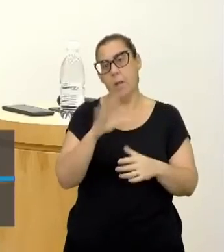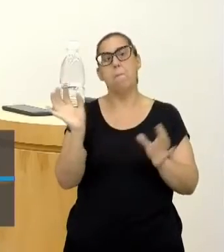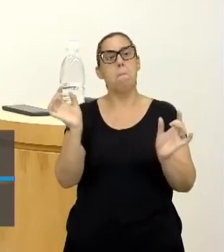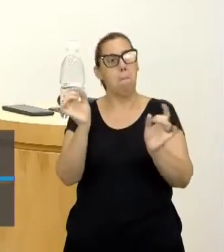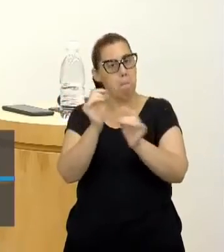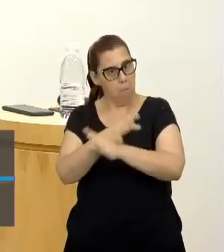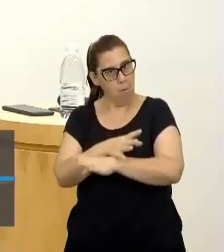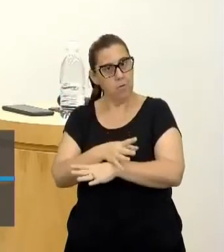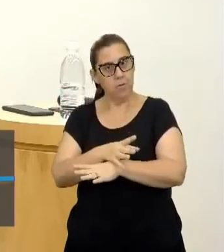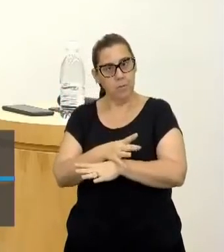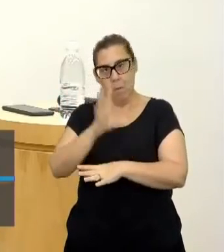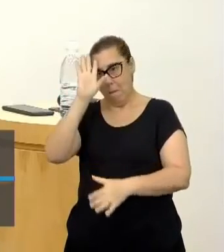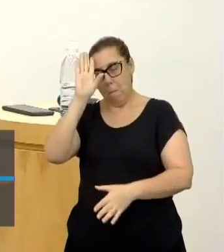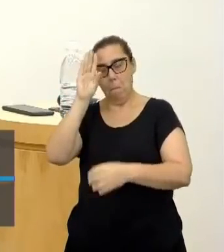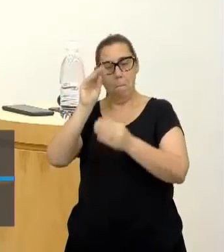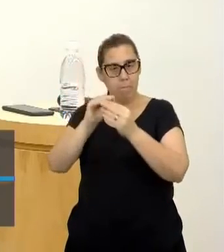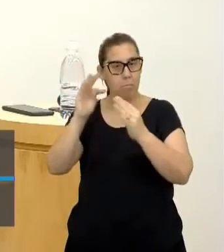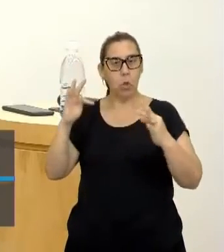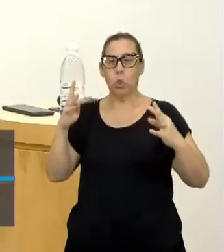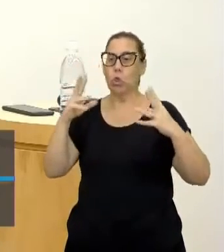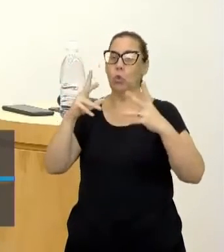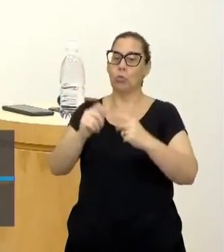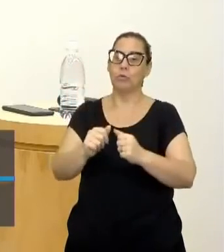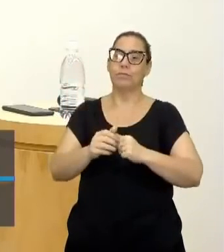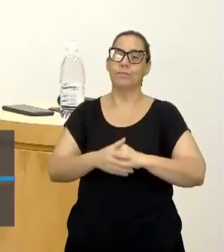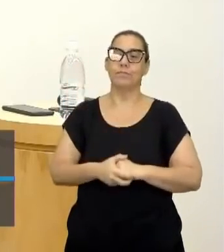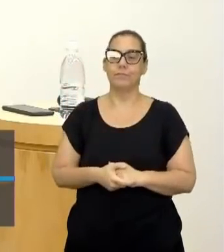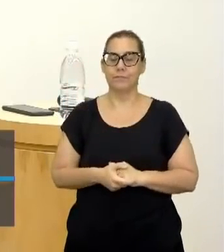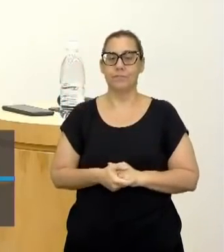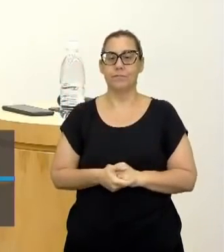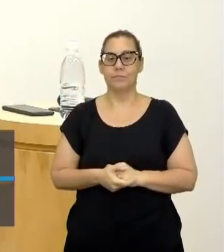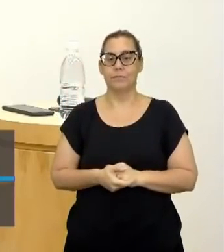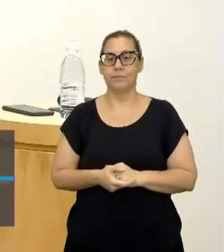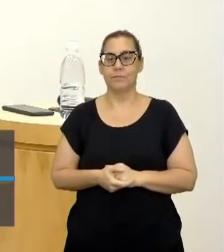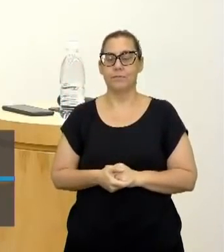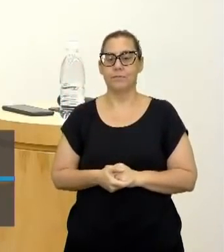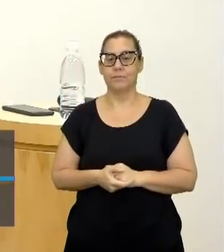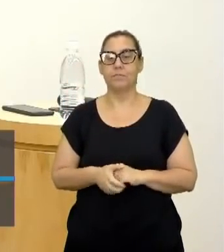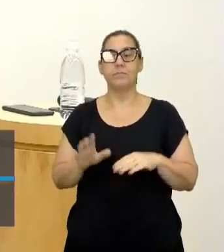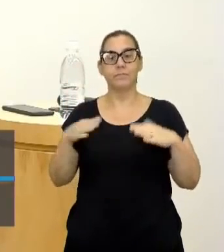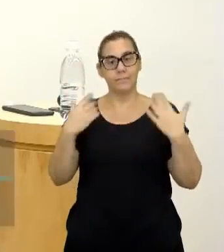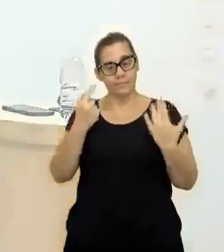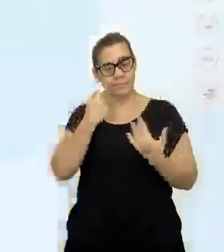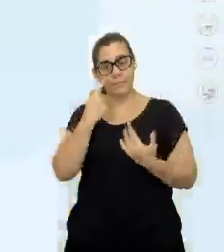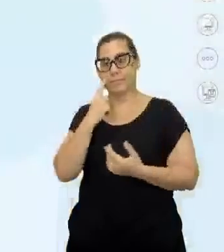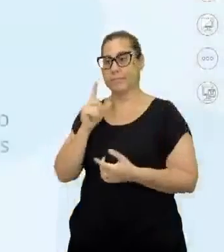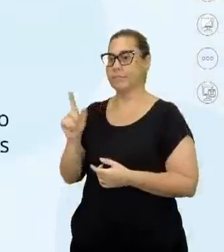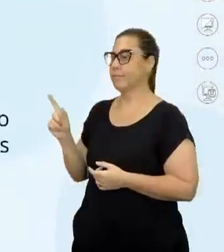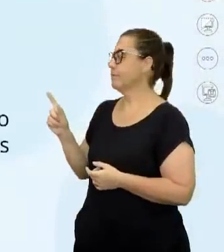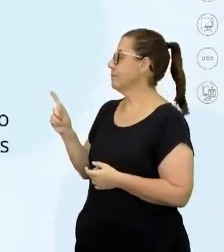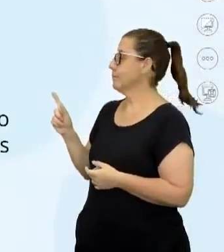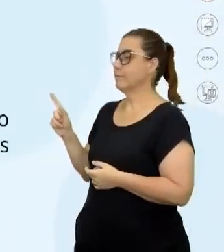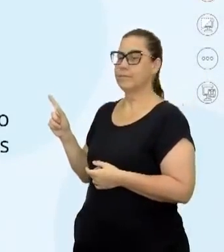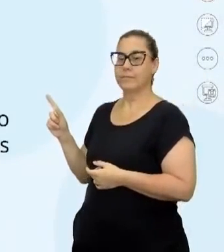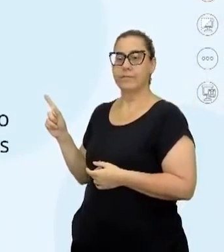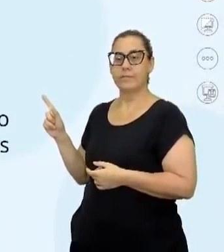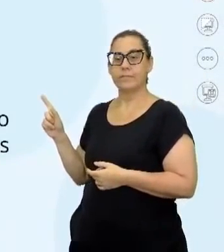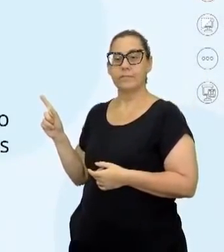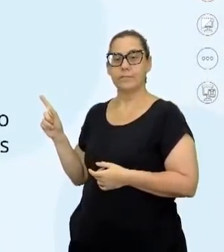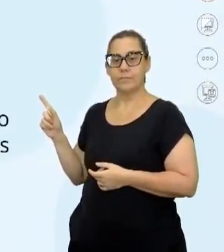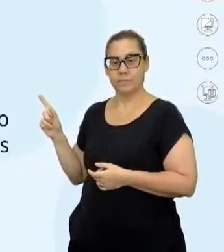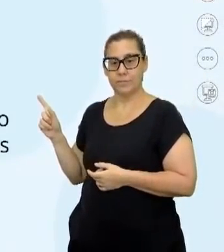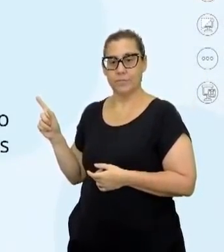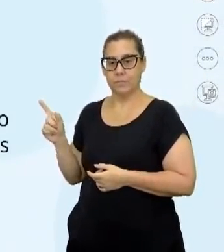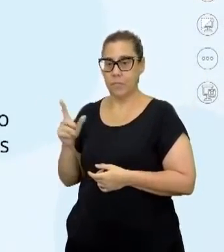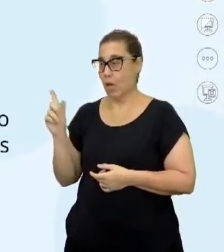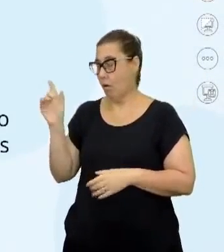para resolver, por esse método, a equação do segundo grau completa. Tá certo? Então, olha aqui na nossa telinha, ó. Nós vamos usar, então, essa